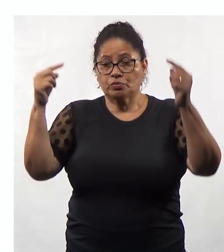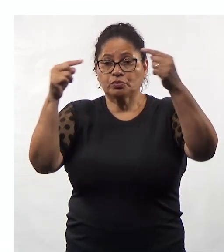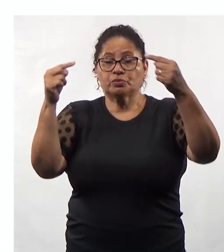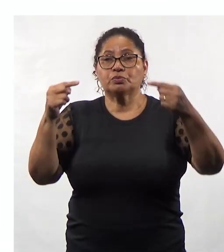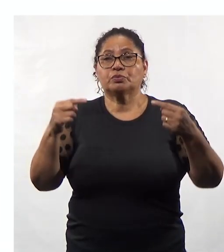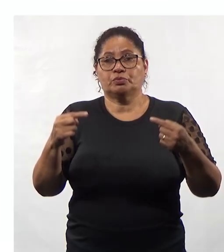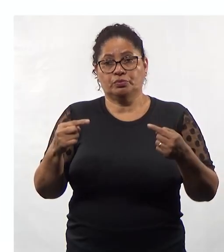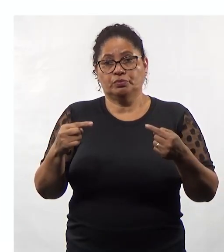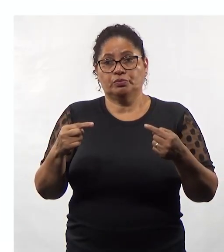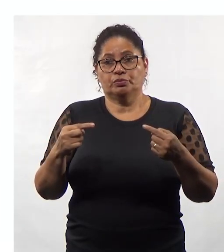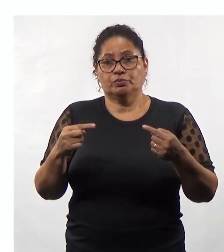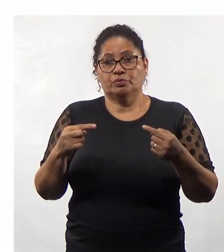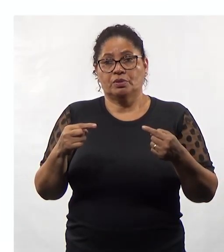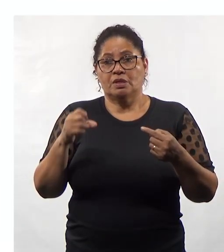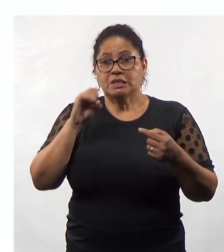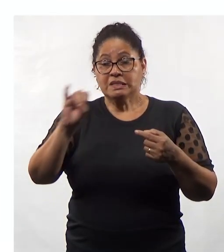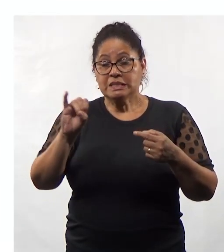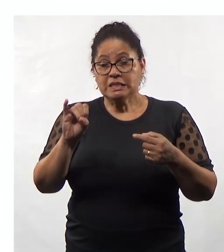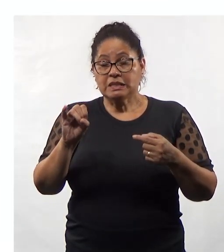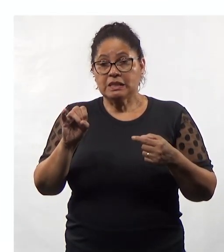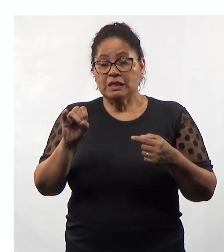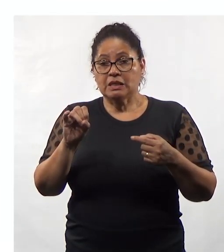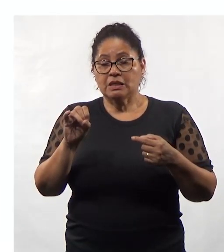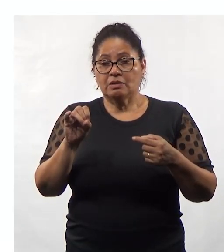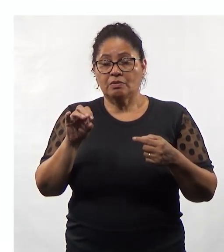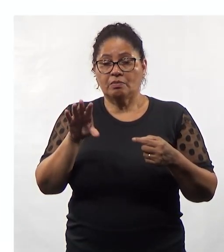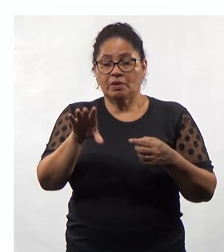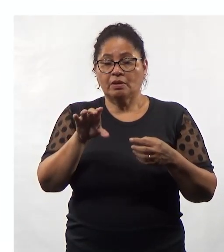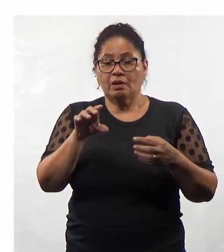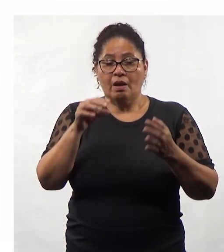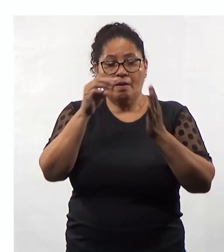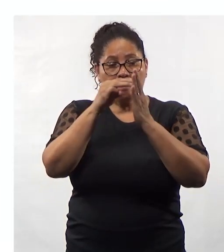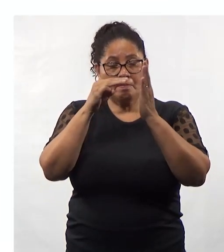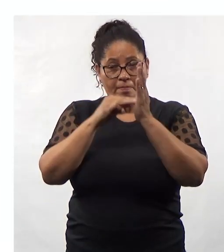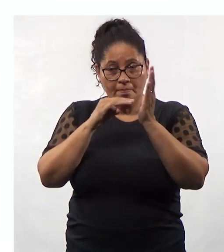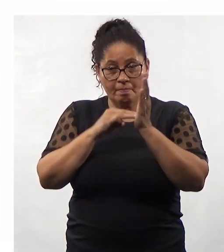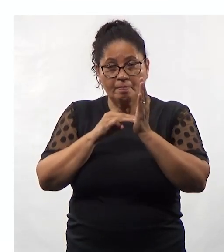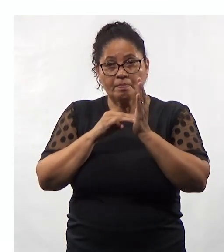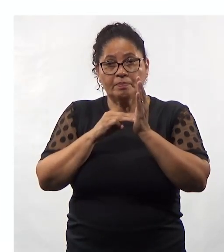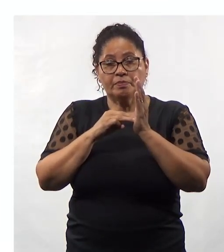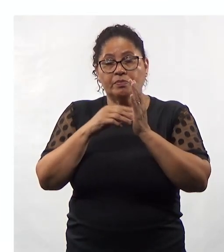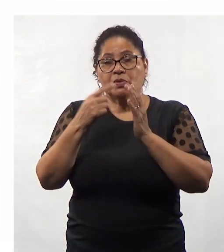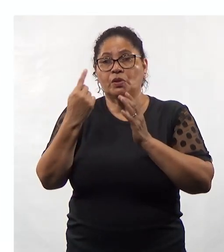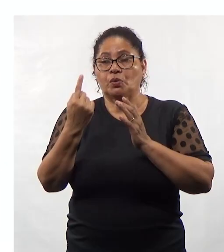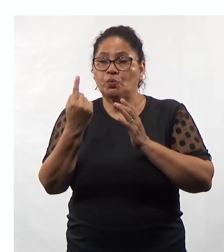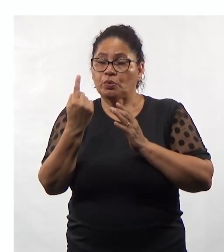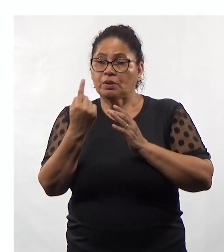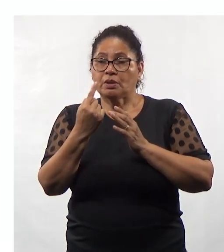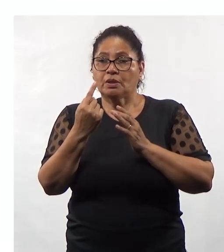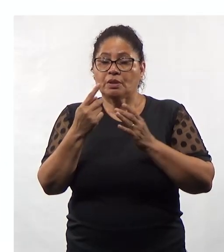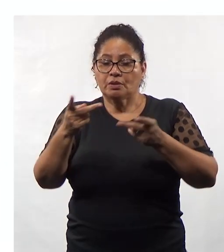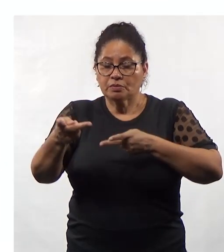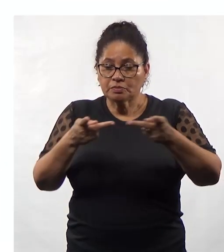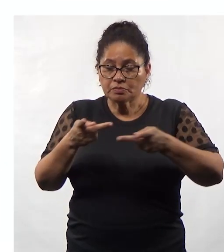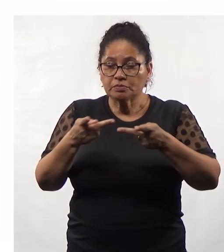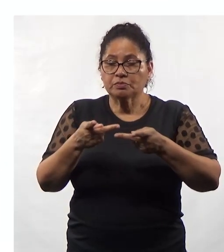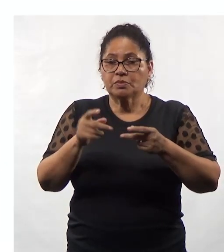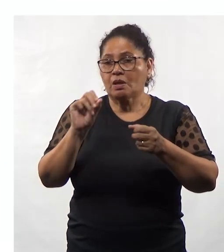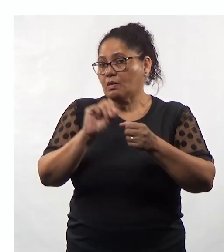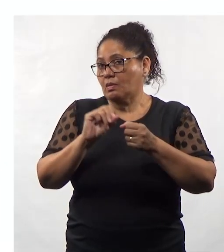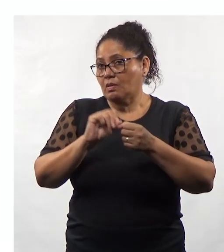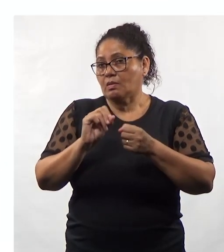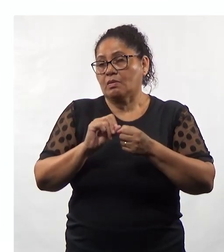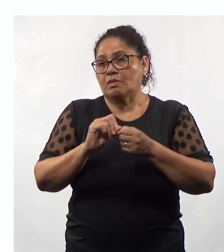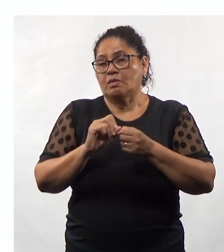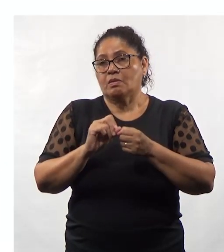ter no critério? Se eu pegar a meta ou o item, contribuição à meta, e o item, projeto